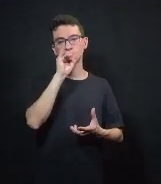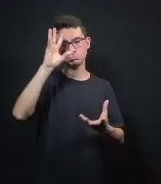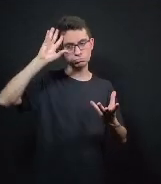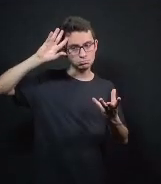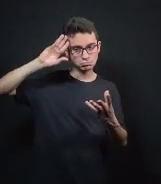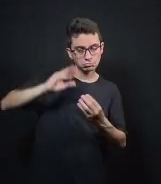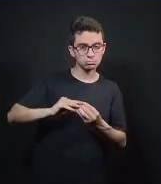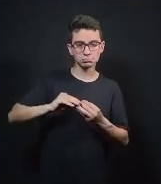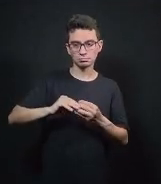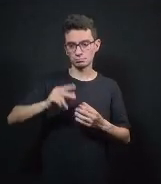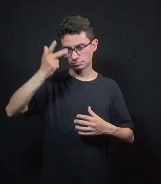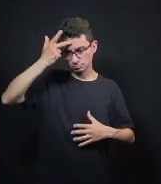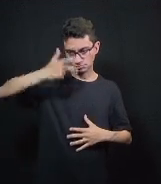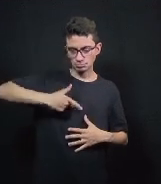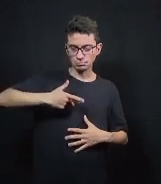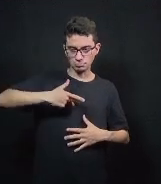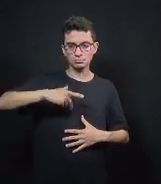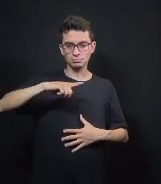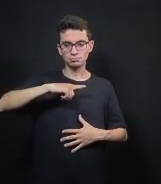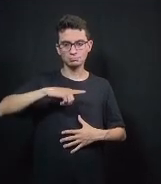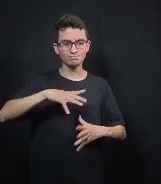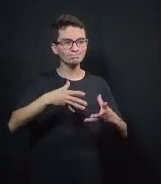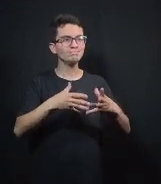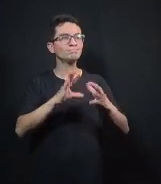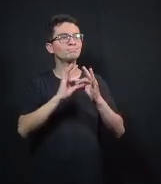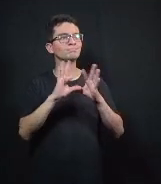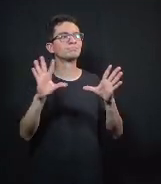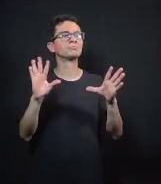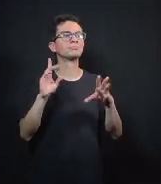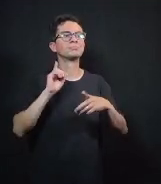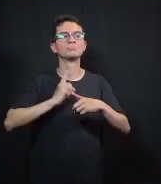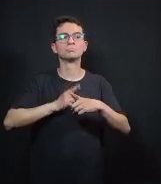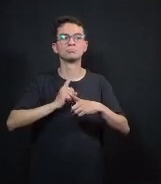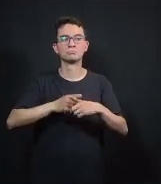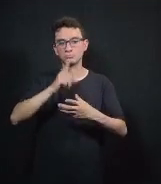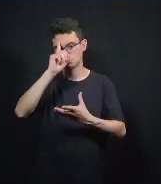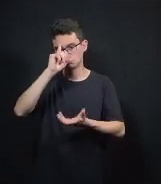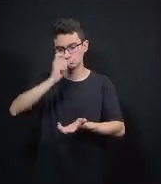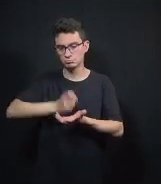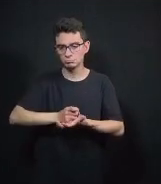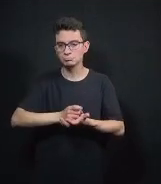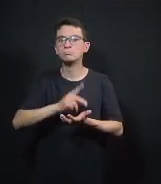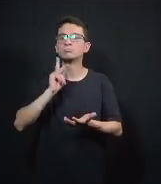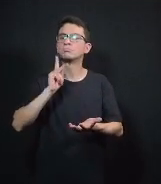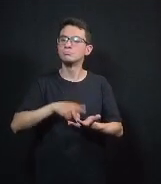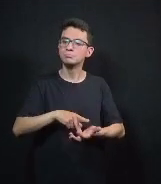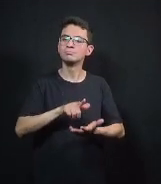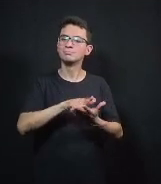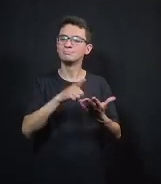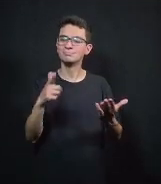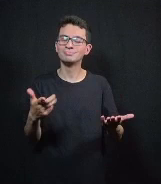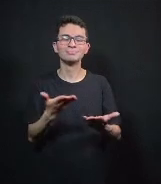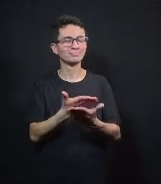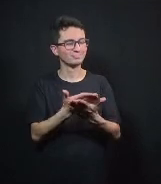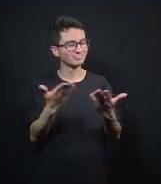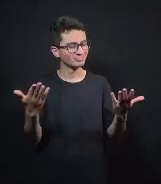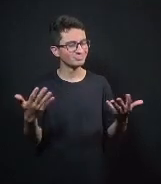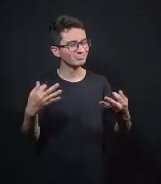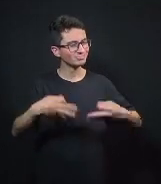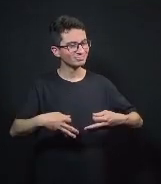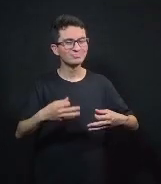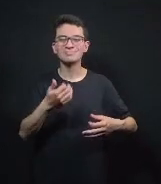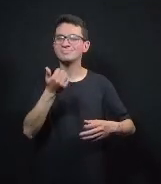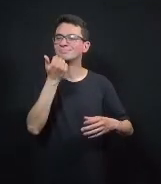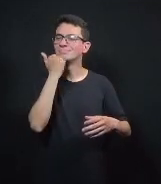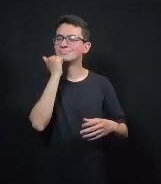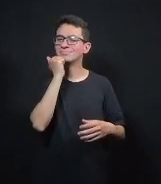se autonomizaram, elas se desgarraram dos fatos estabelecidos pelo jornalismo e dos fatos que foram estabelecidos pela ciência.